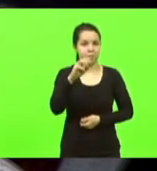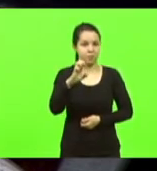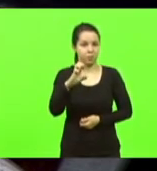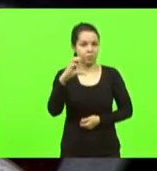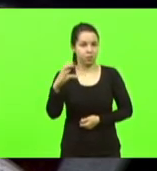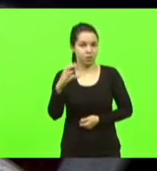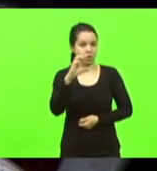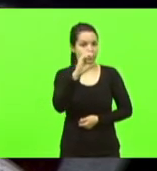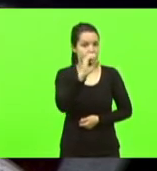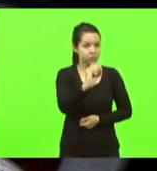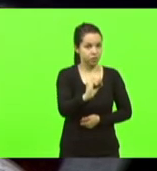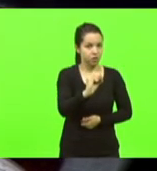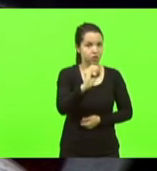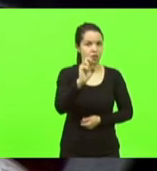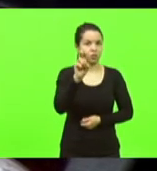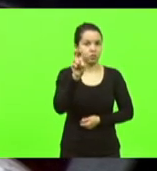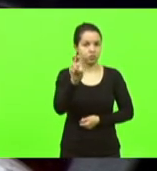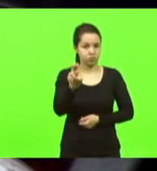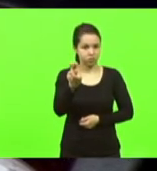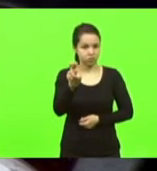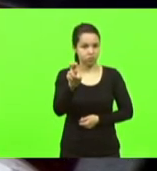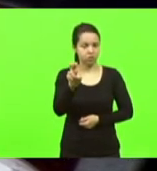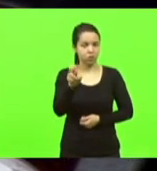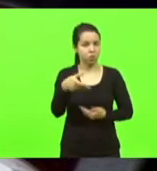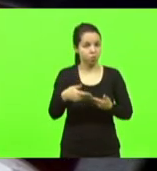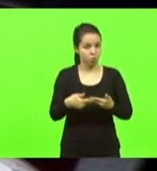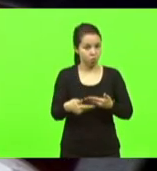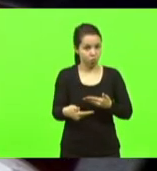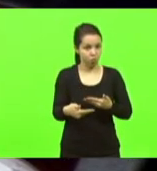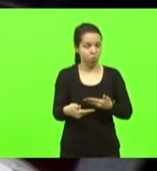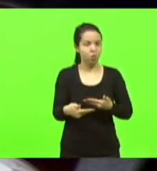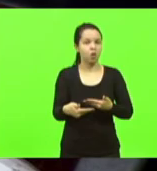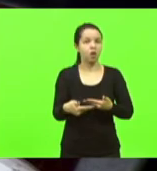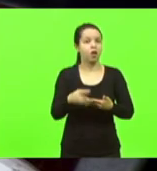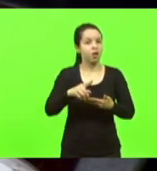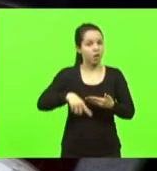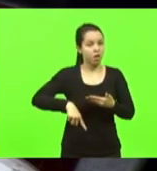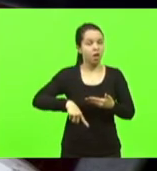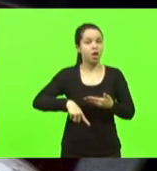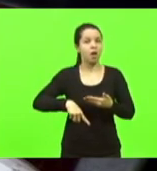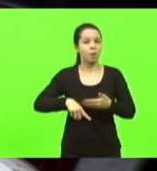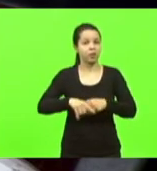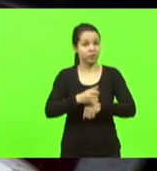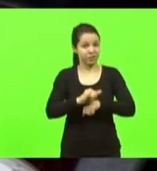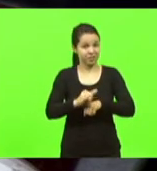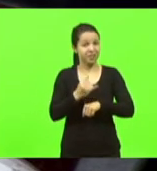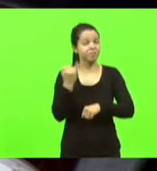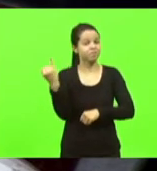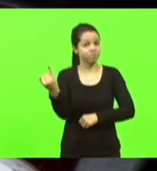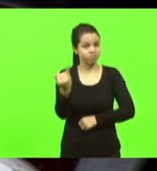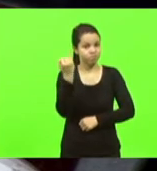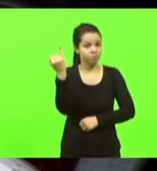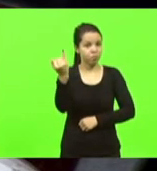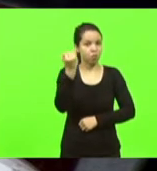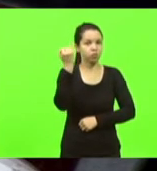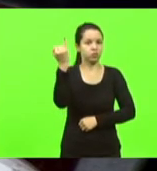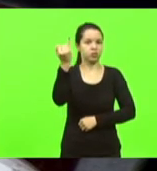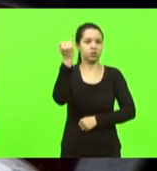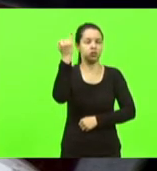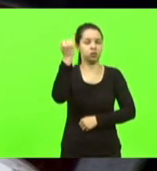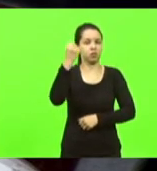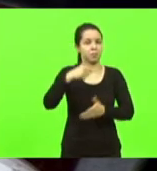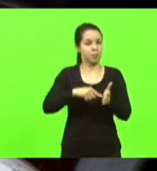05 que entra aqui é como uma ferramenta necessária primeiro para